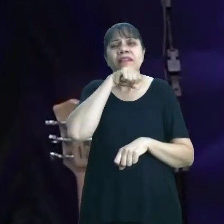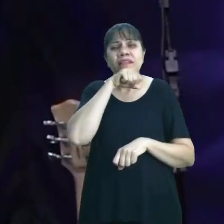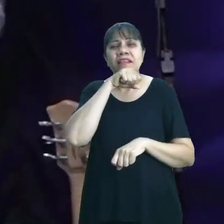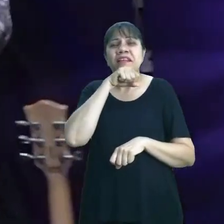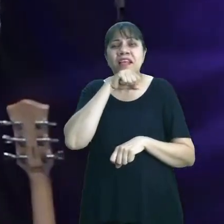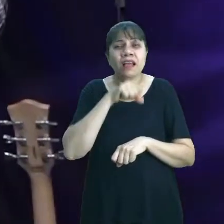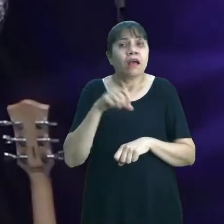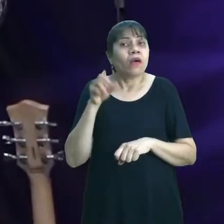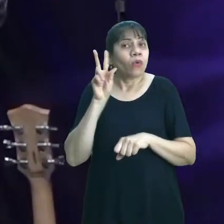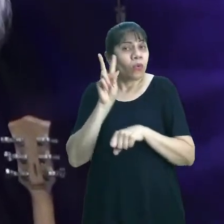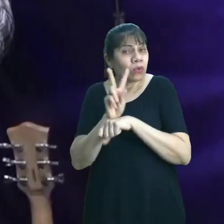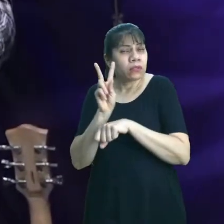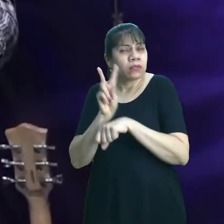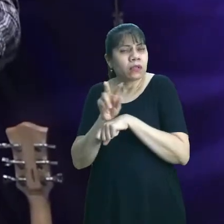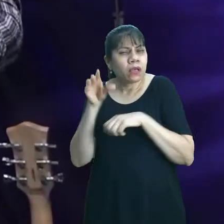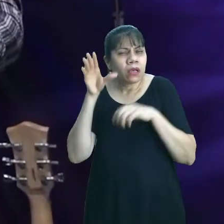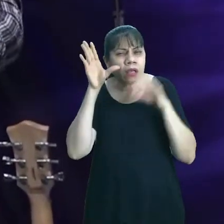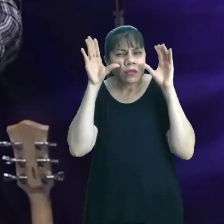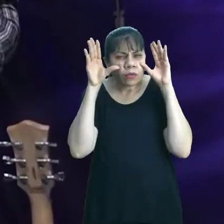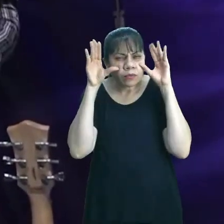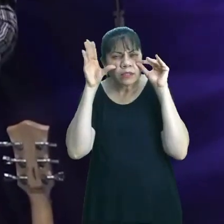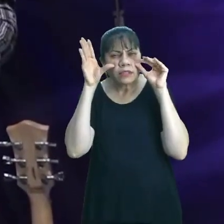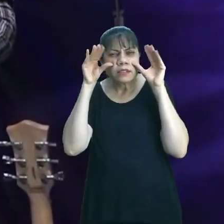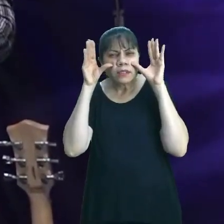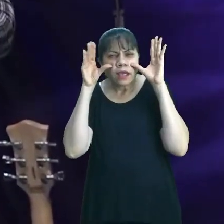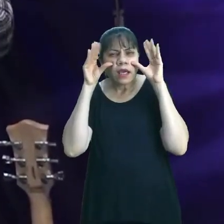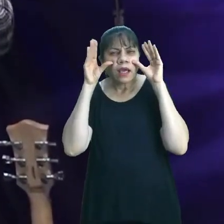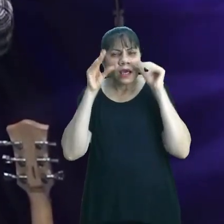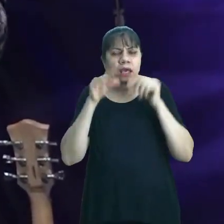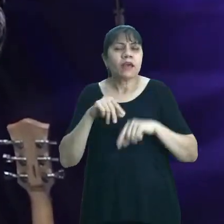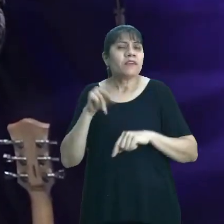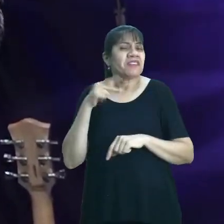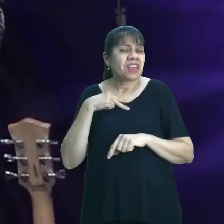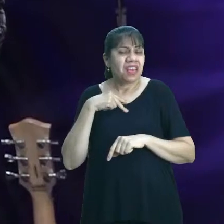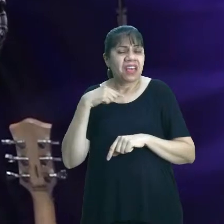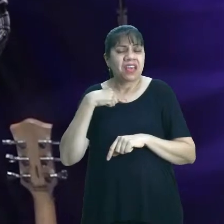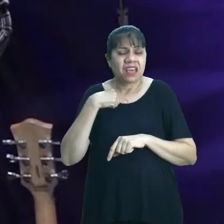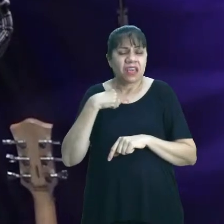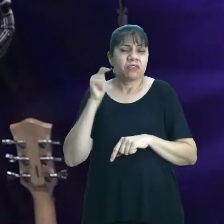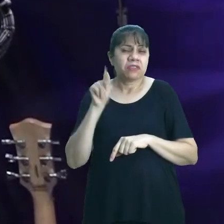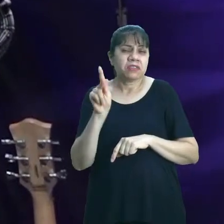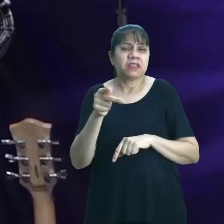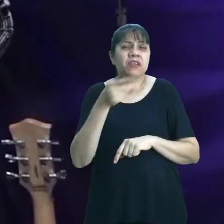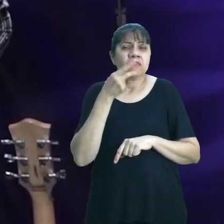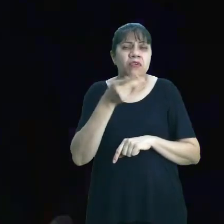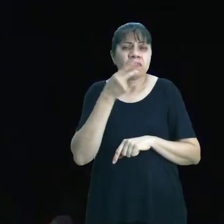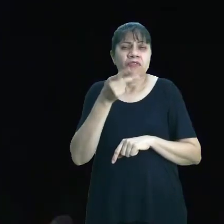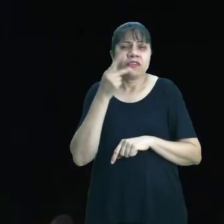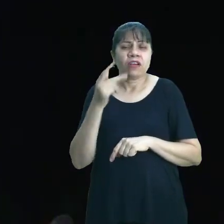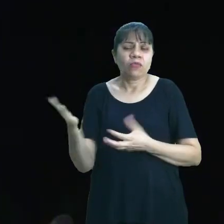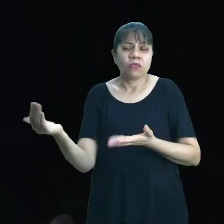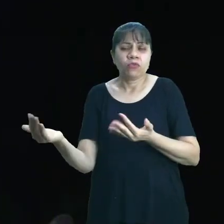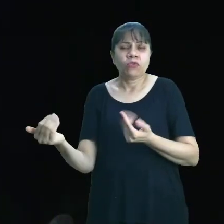olho. Sempre eu falo para o jovem dessa igreja. Sabe quando que eu me apaixonei pela minha esposa?